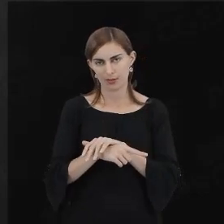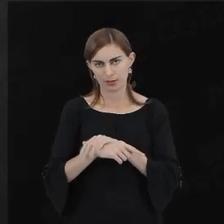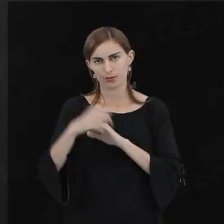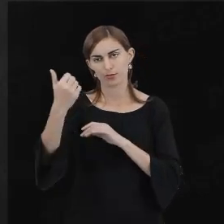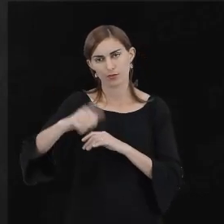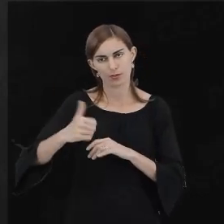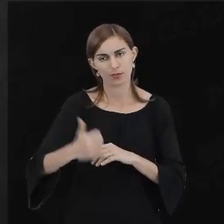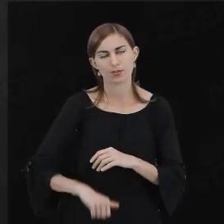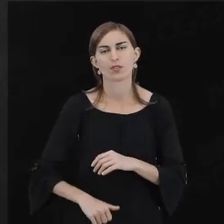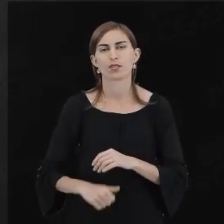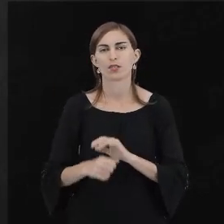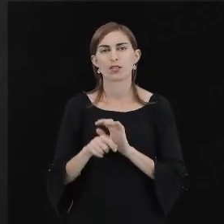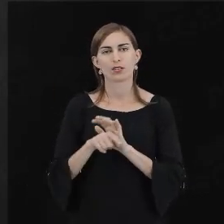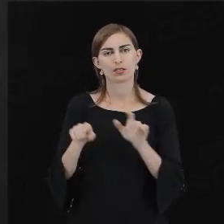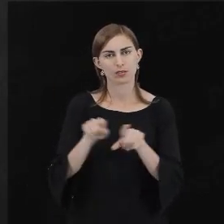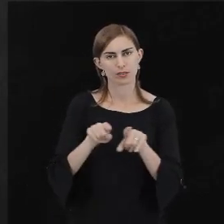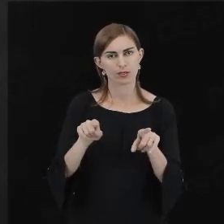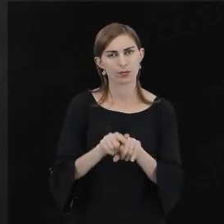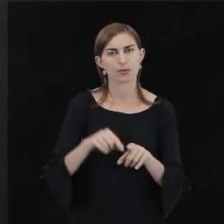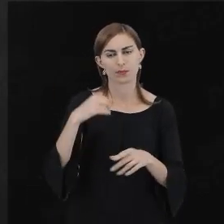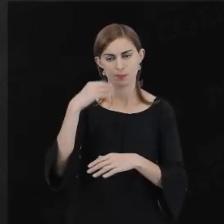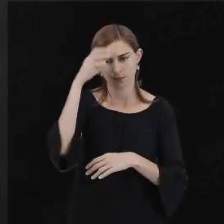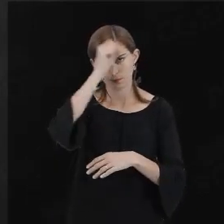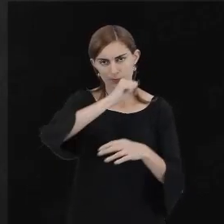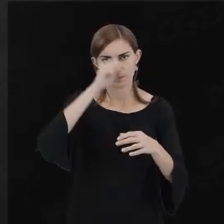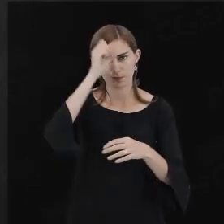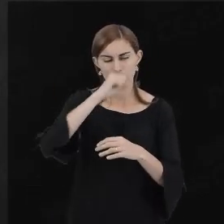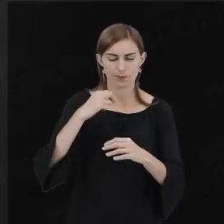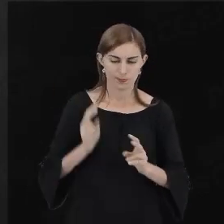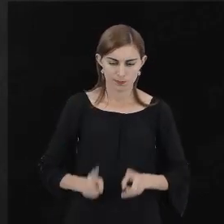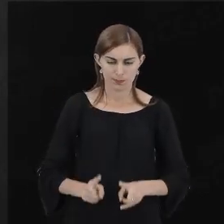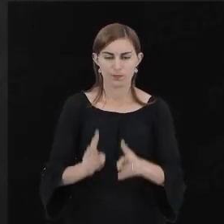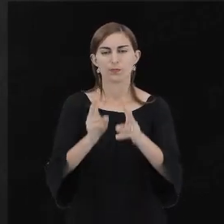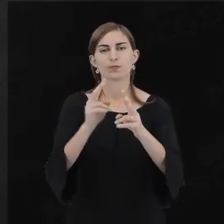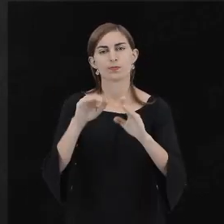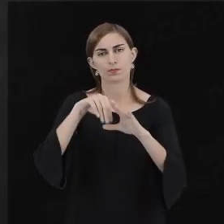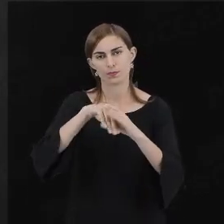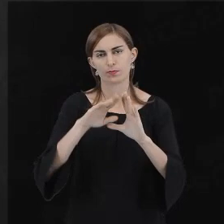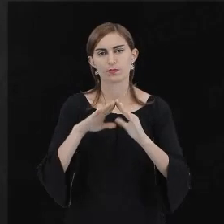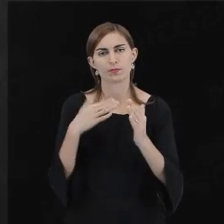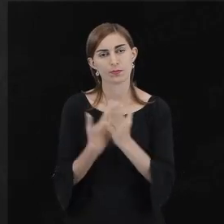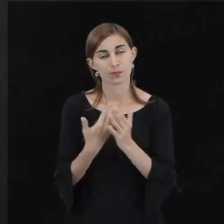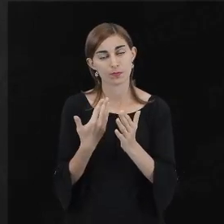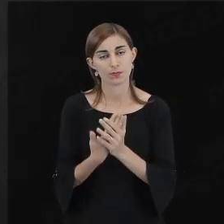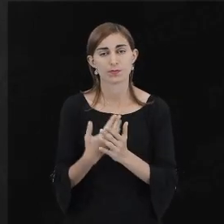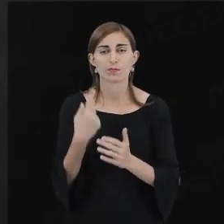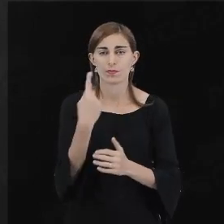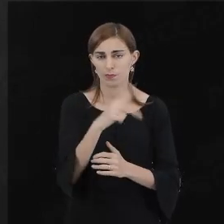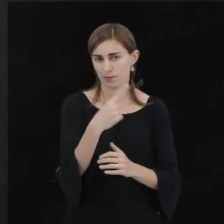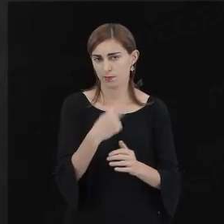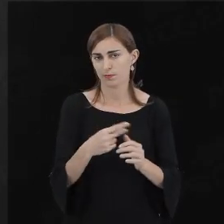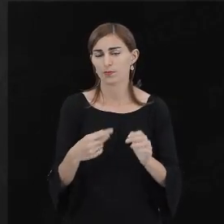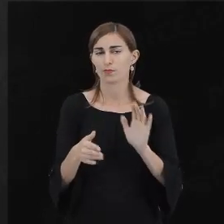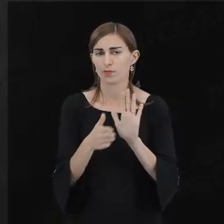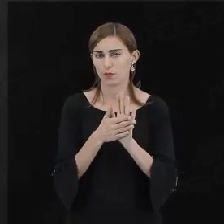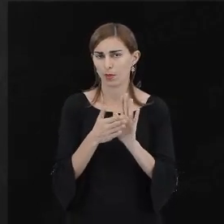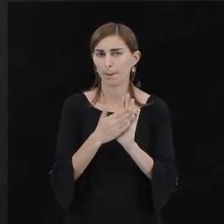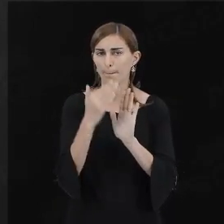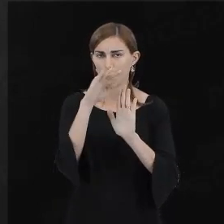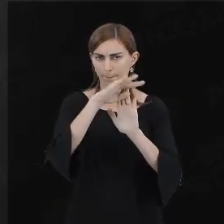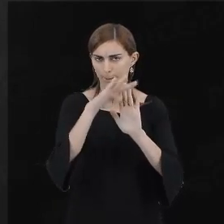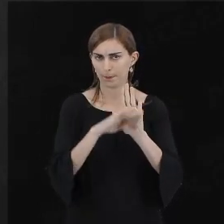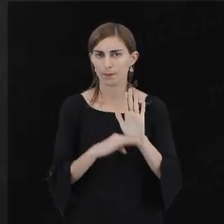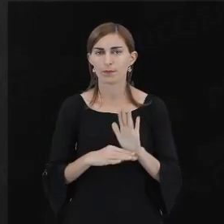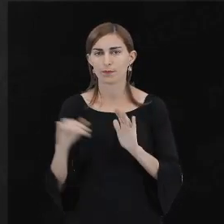avaliações, dessa avaliação da aprendizagem no cotidiano das escolas. Então, esses programas internacionais, que